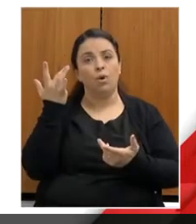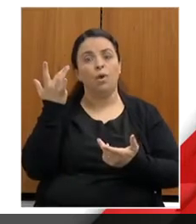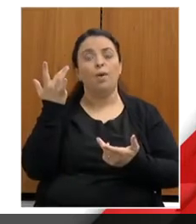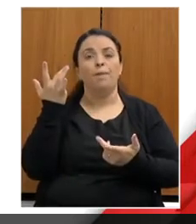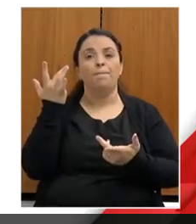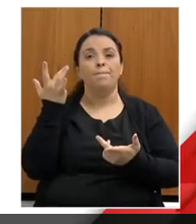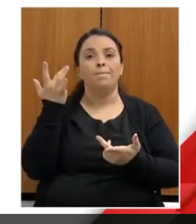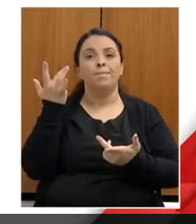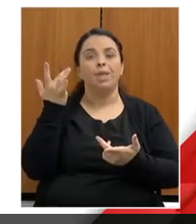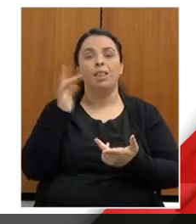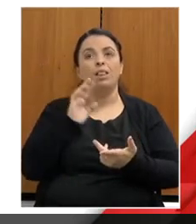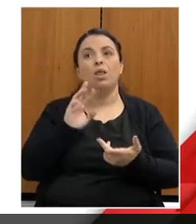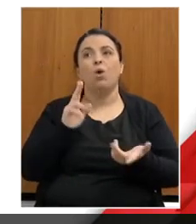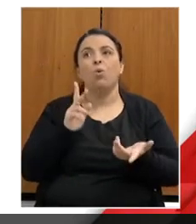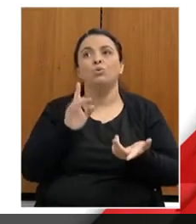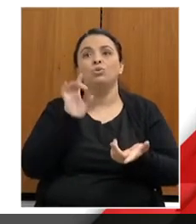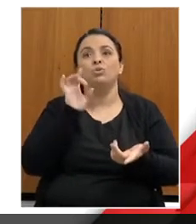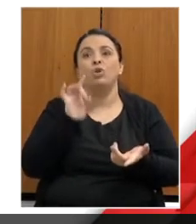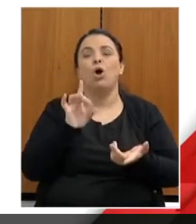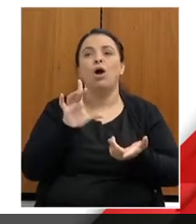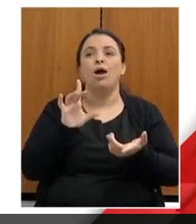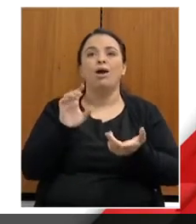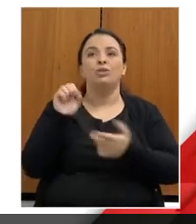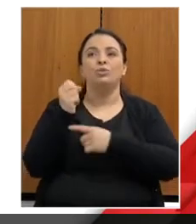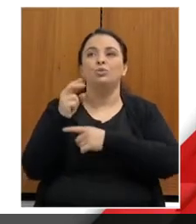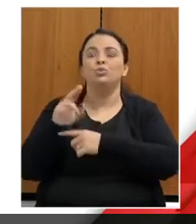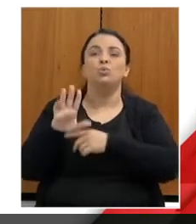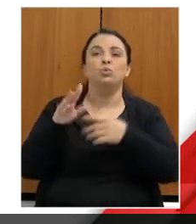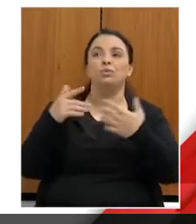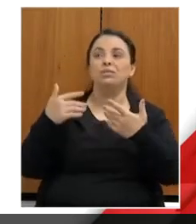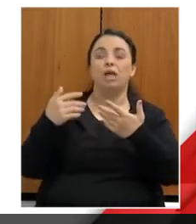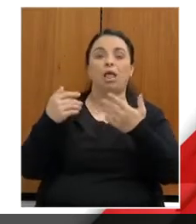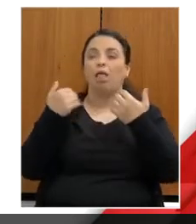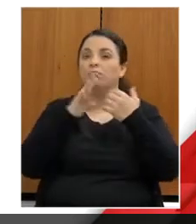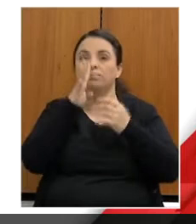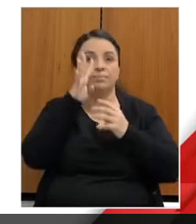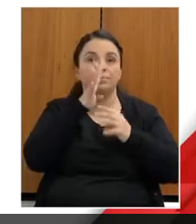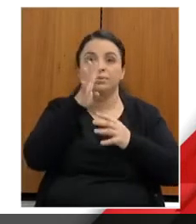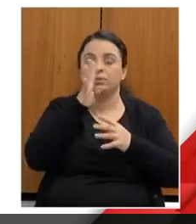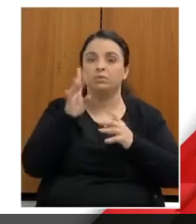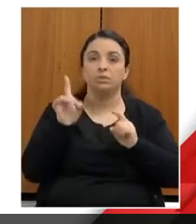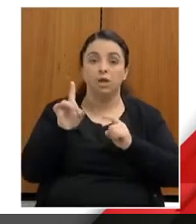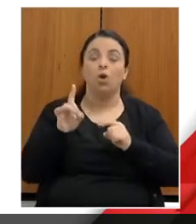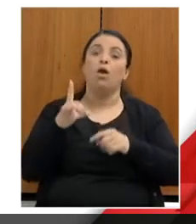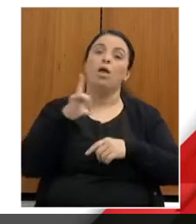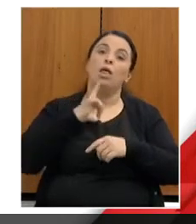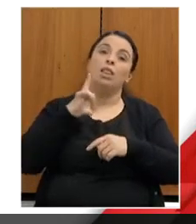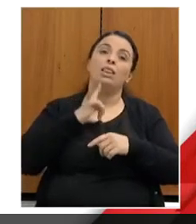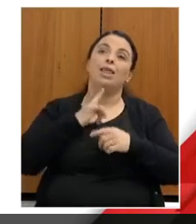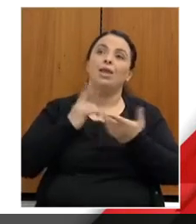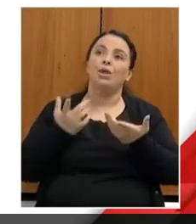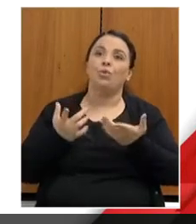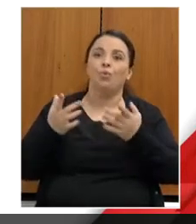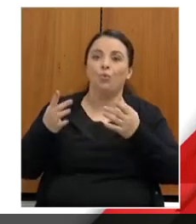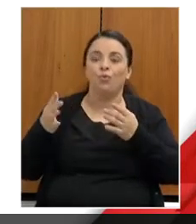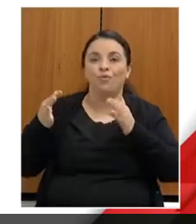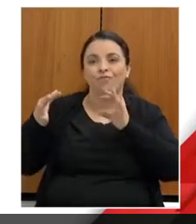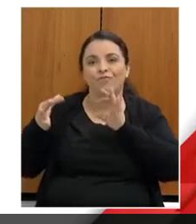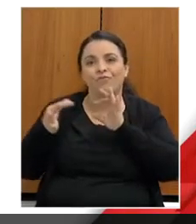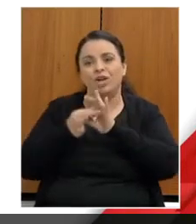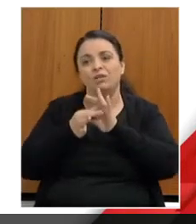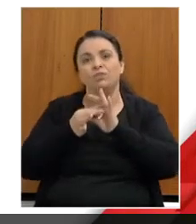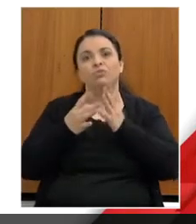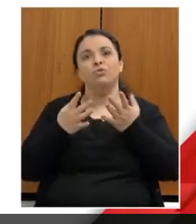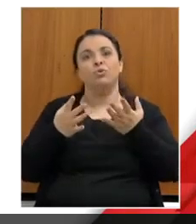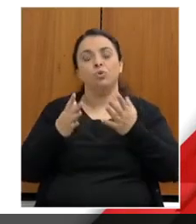na rede do SUS. Então, há uma criação de um vínculo entre a atenção básica,